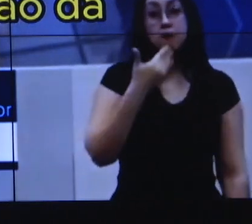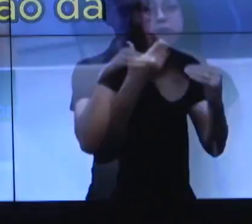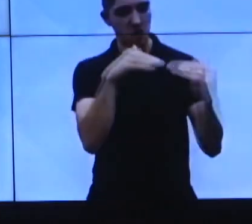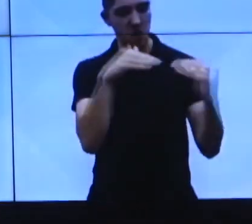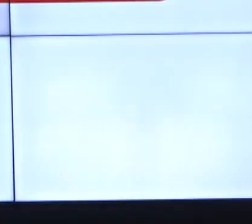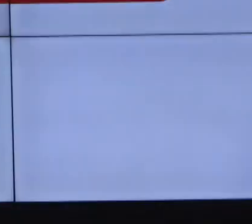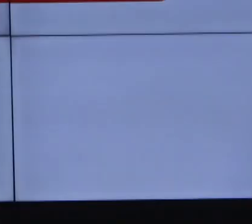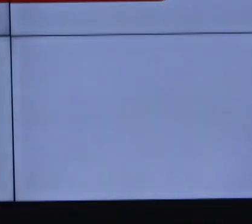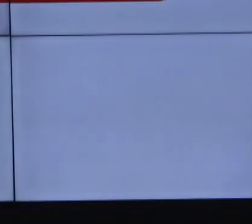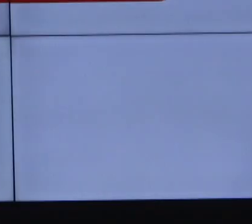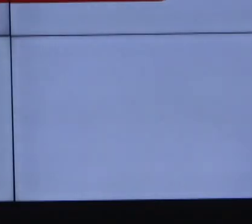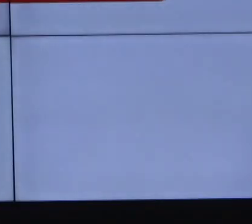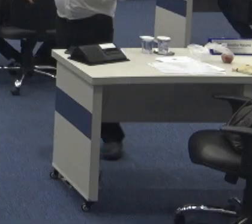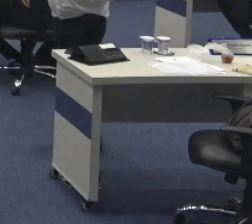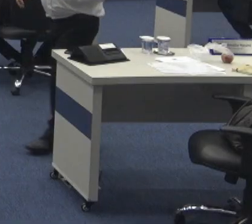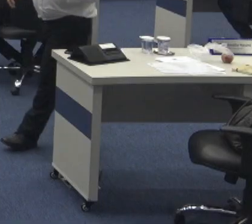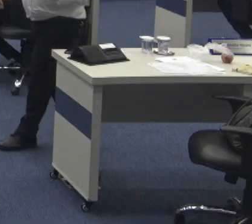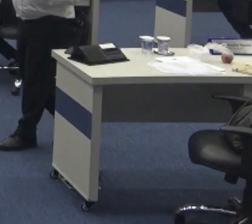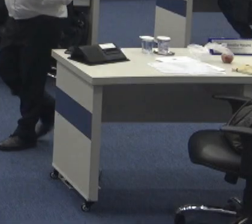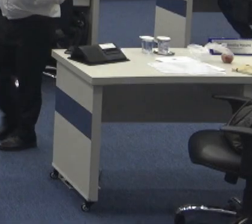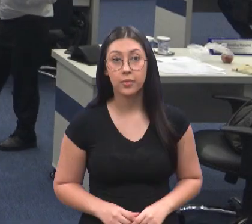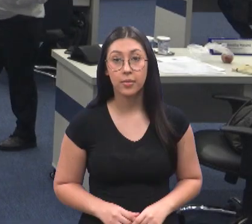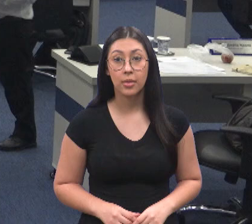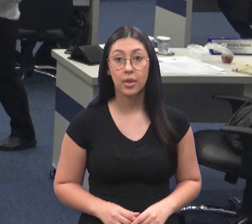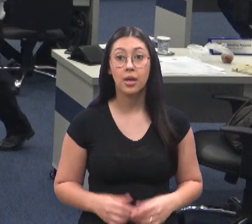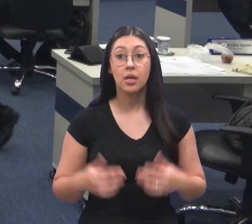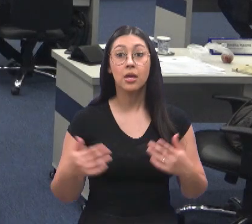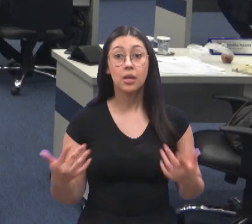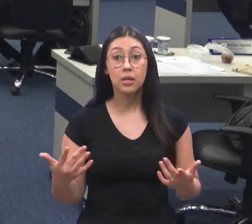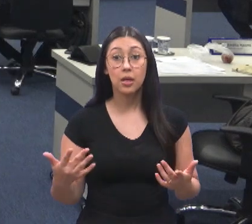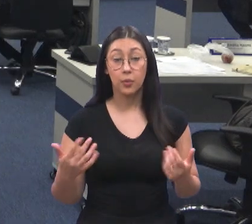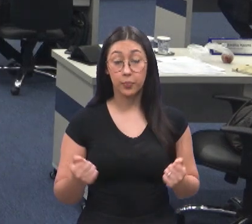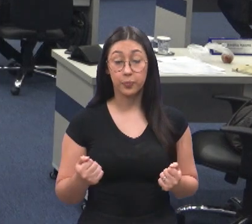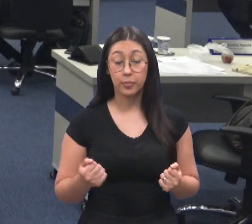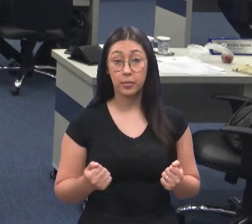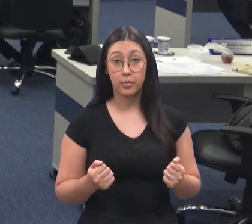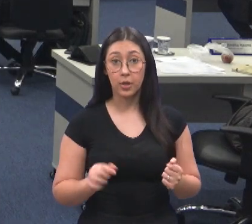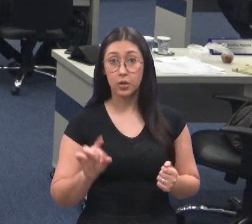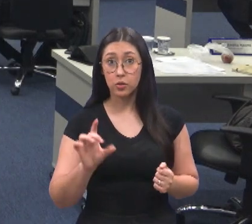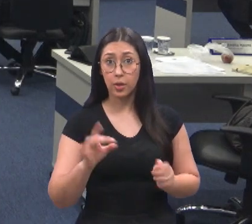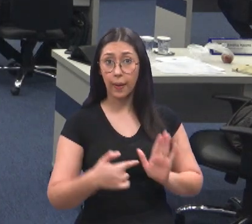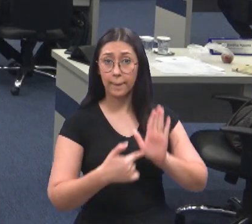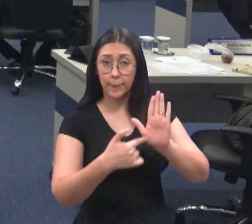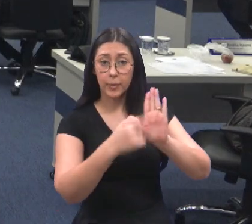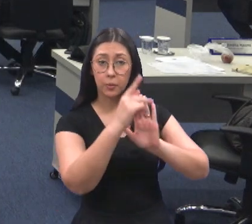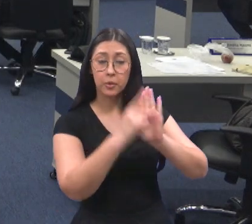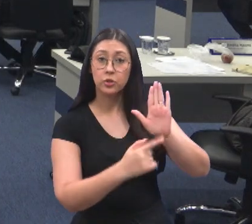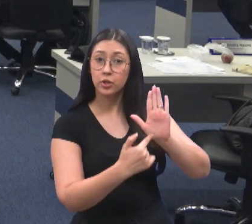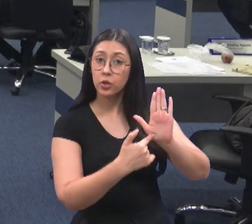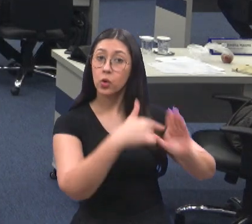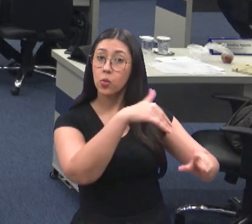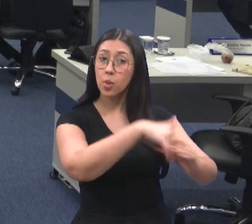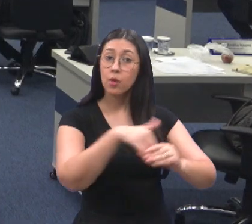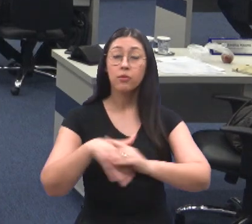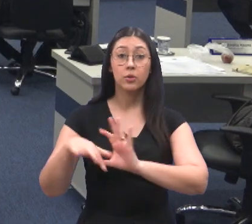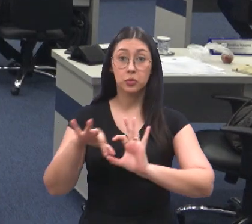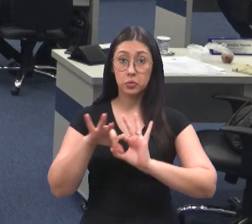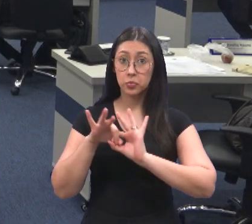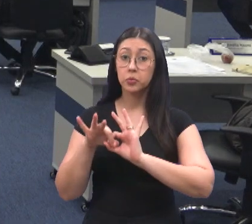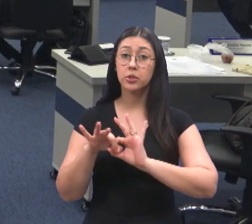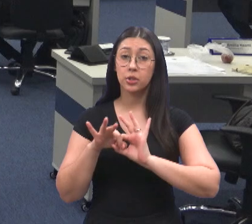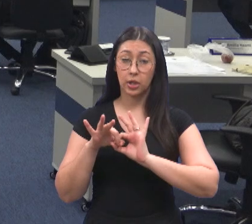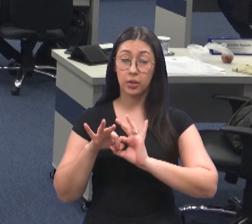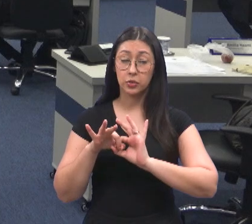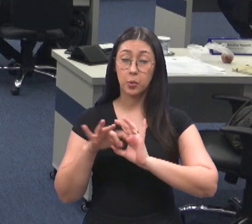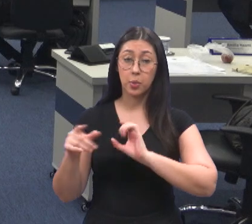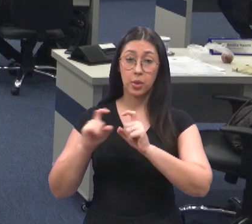proposta. Bom, alô, só para voltar, esse projeto, volta só a última página, foi votado por unanimidade, tá? Na última